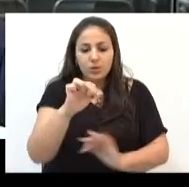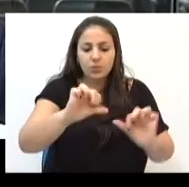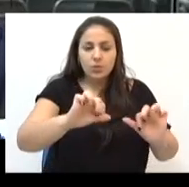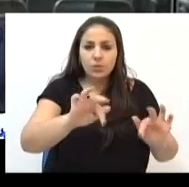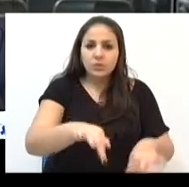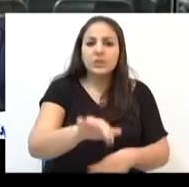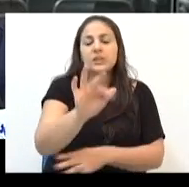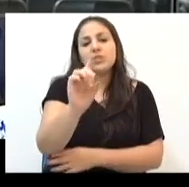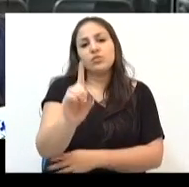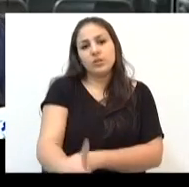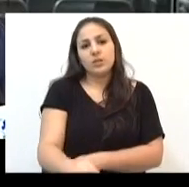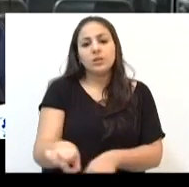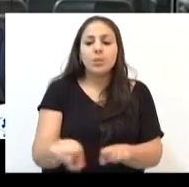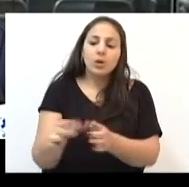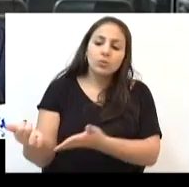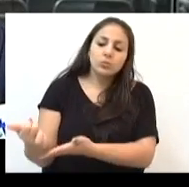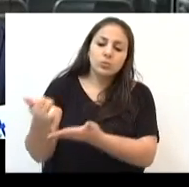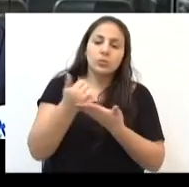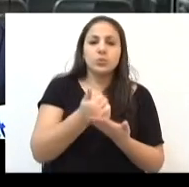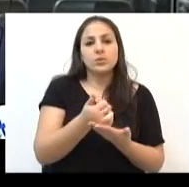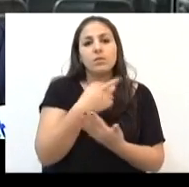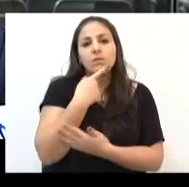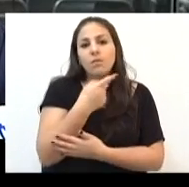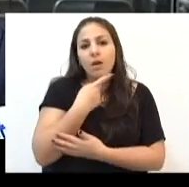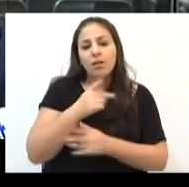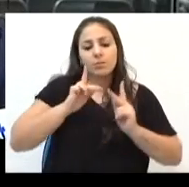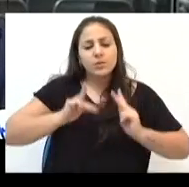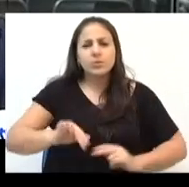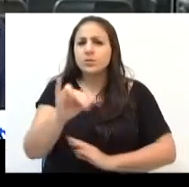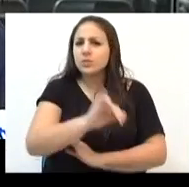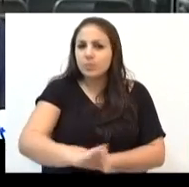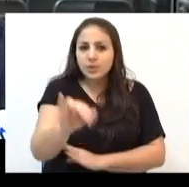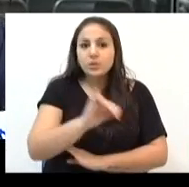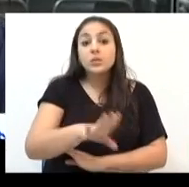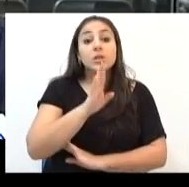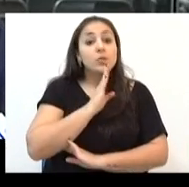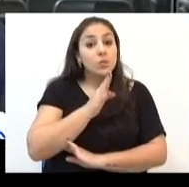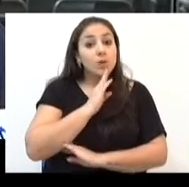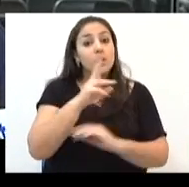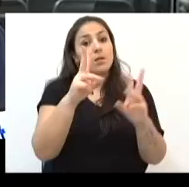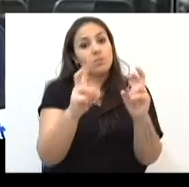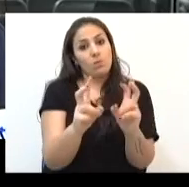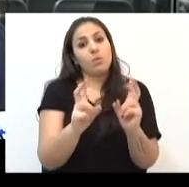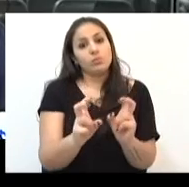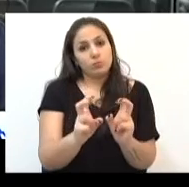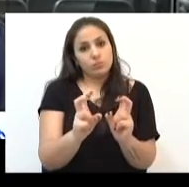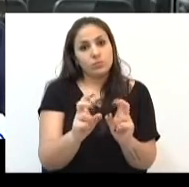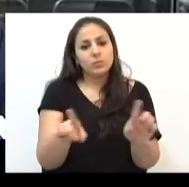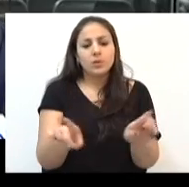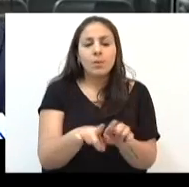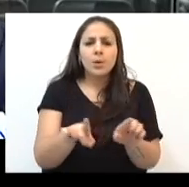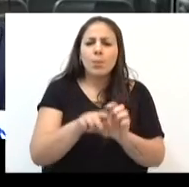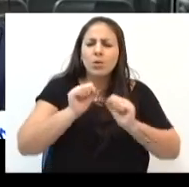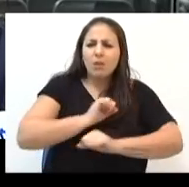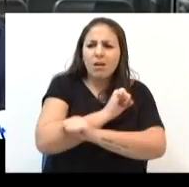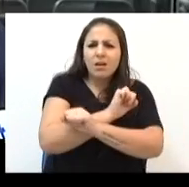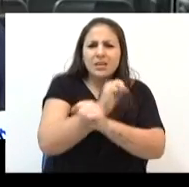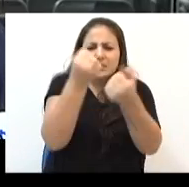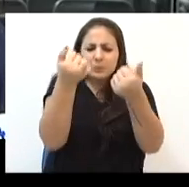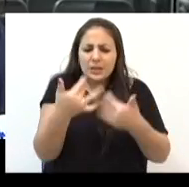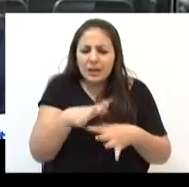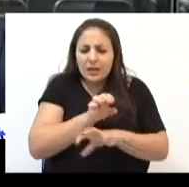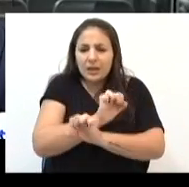Eu trouxe aqui no nosso grande expediente falas de pessoas importantes e conhecedoras do assunto para poder clarear para os